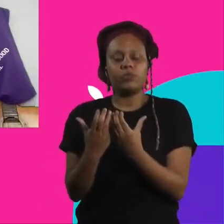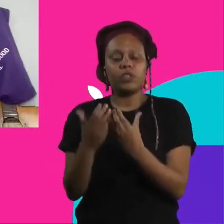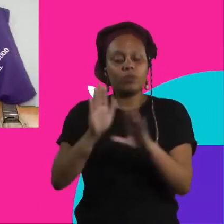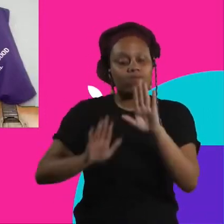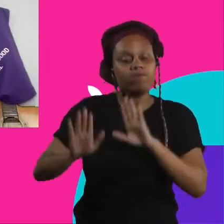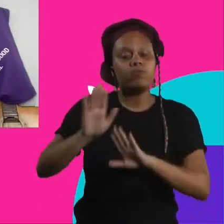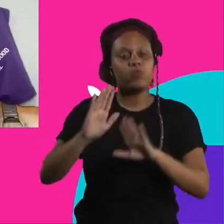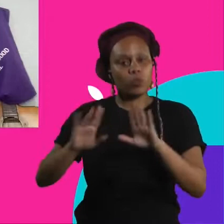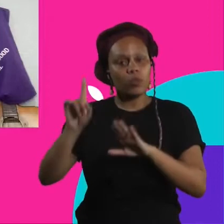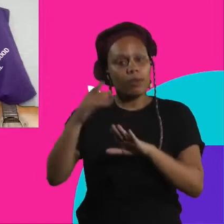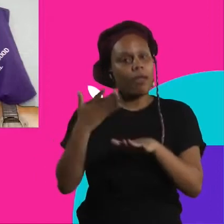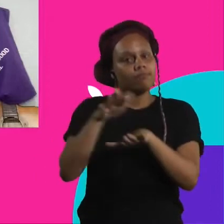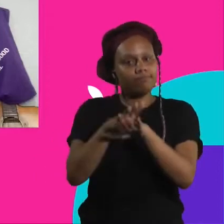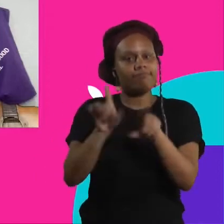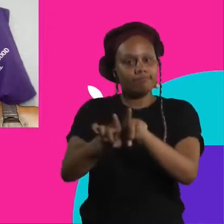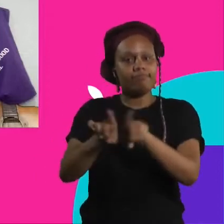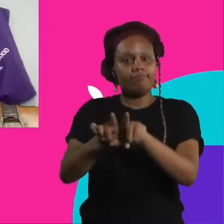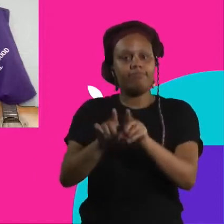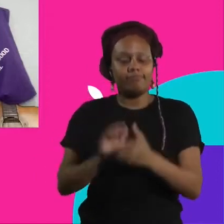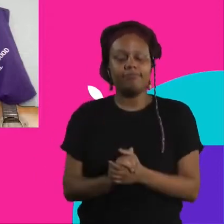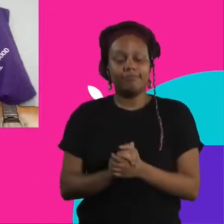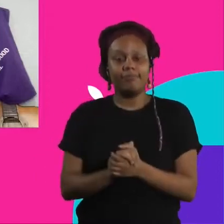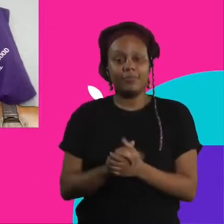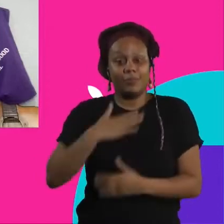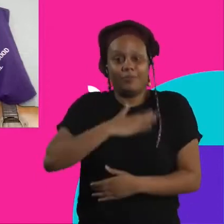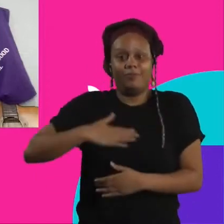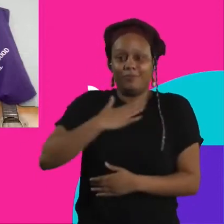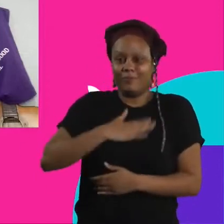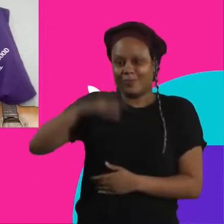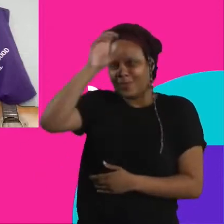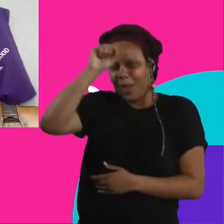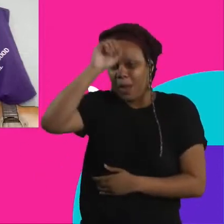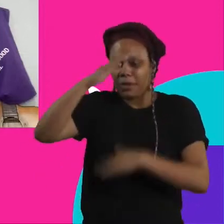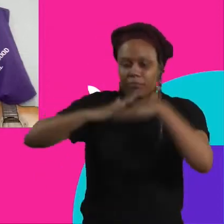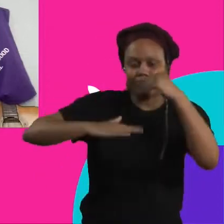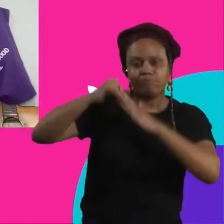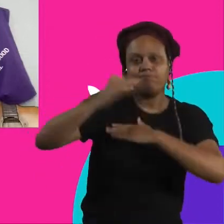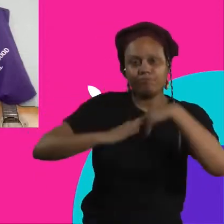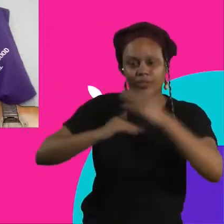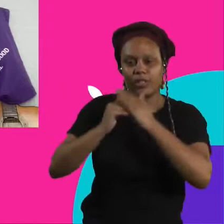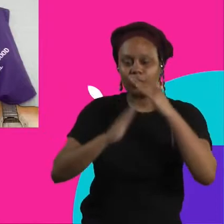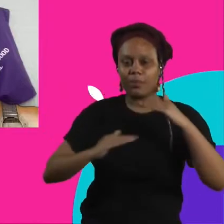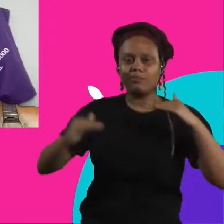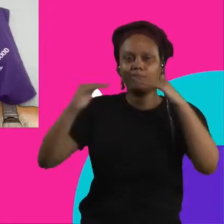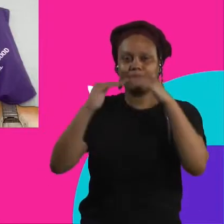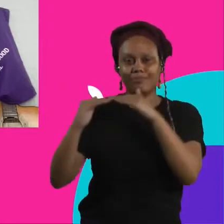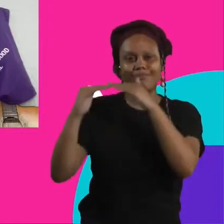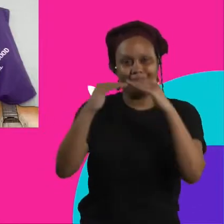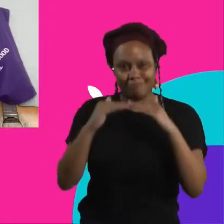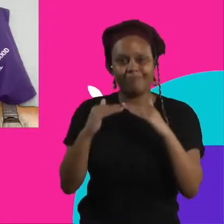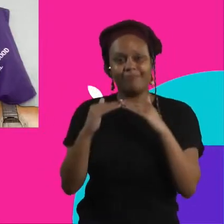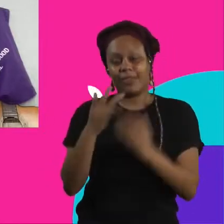né? Inclusiva. A gente gosta de aprender praticando sobre equidade, né, que também não é fácil. Quando a